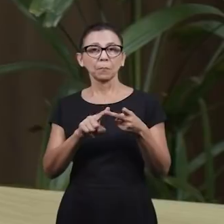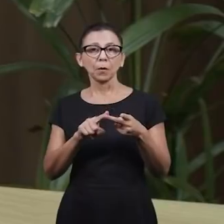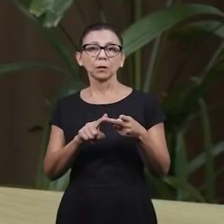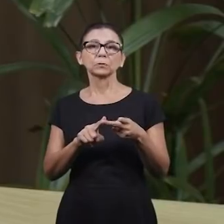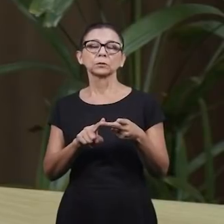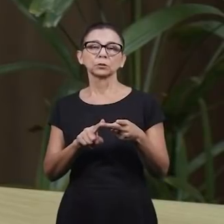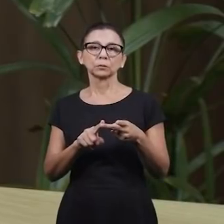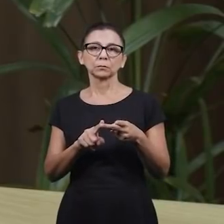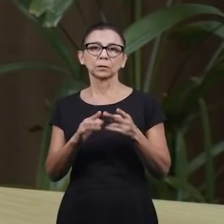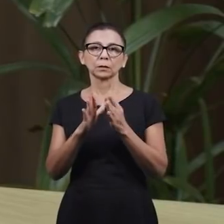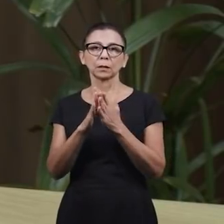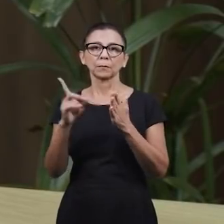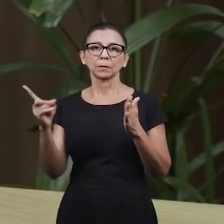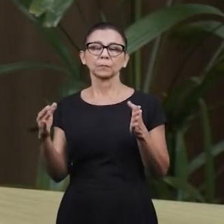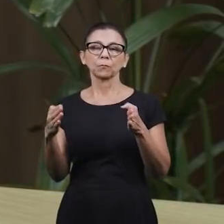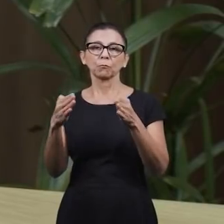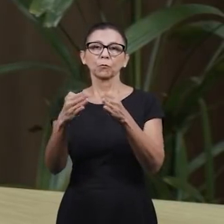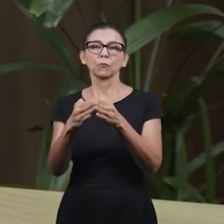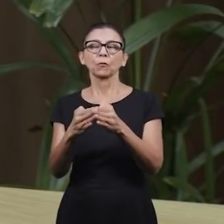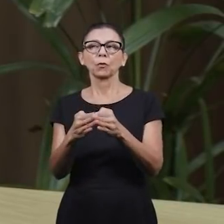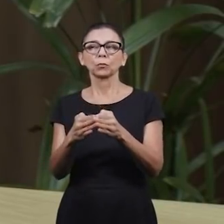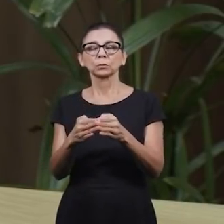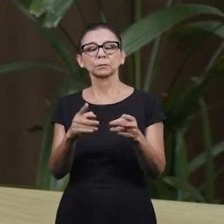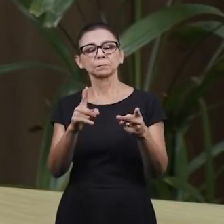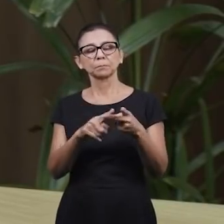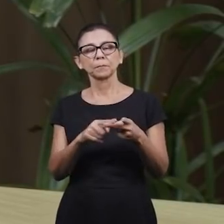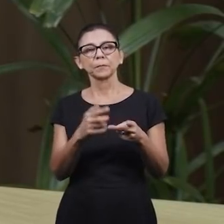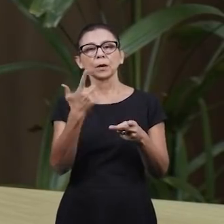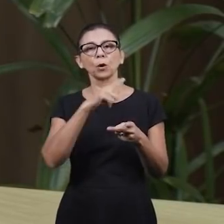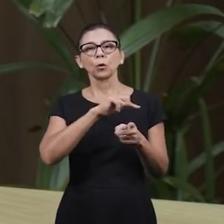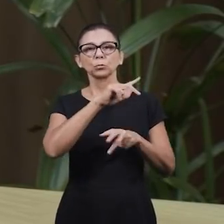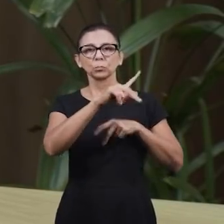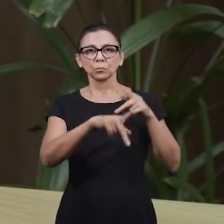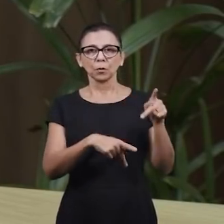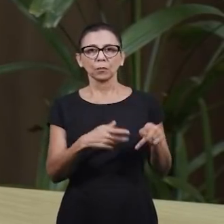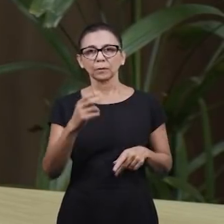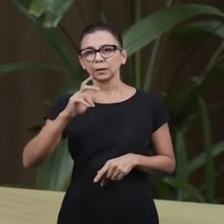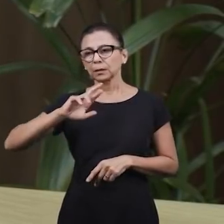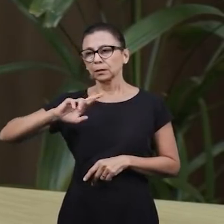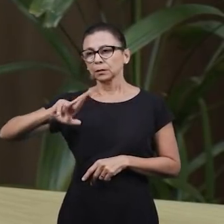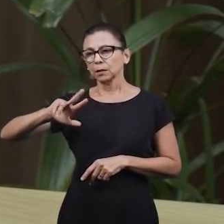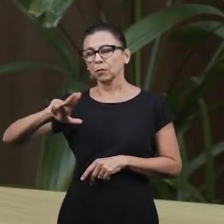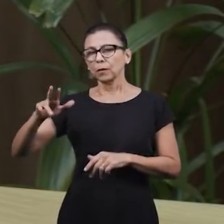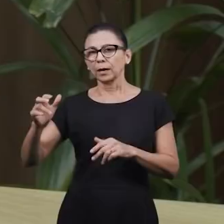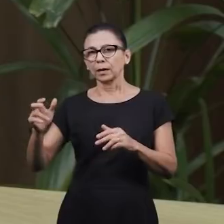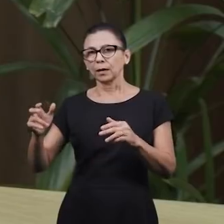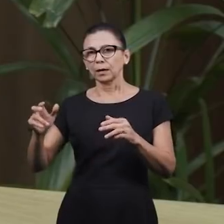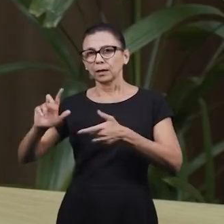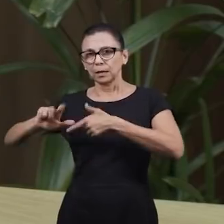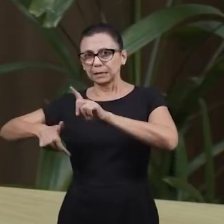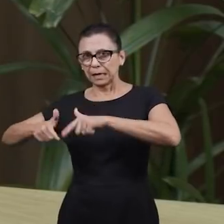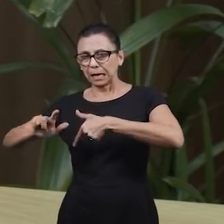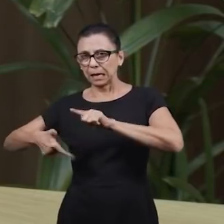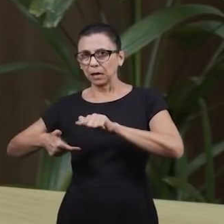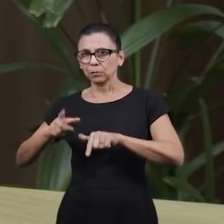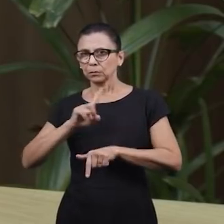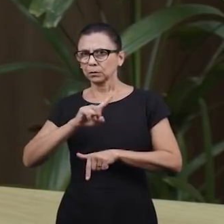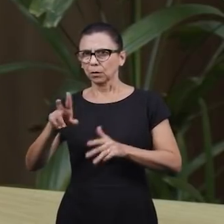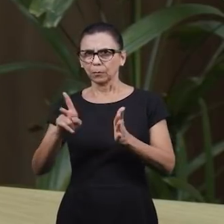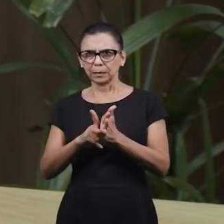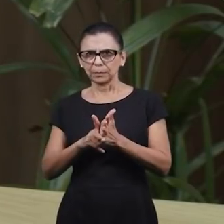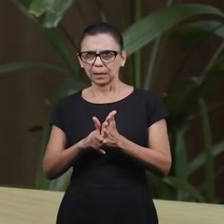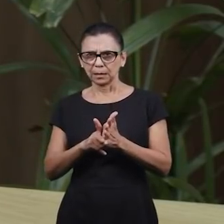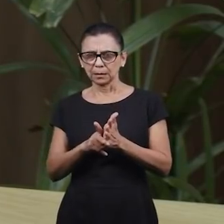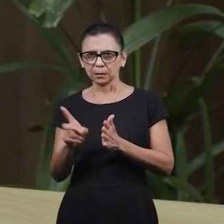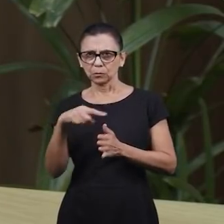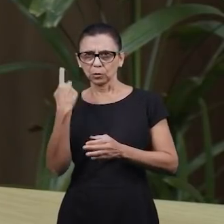gentios. O que são os gentios? São aqueles que não são de Israel, então a todos os nossos povos, inclusive